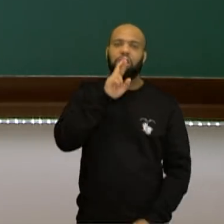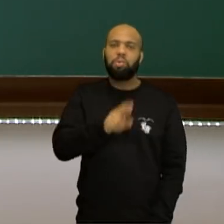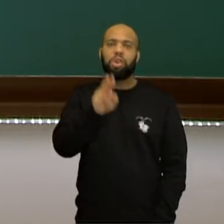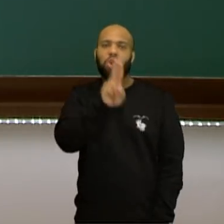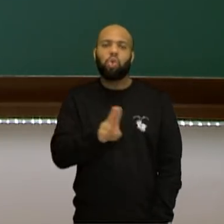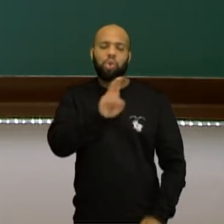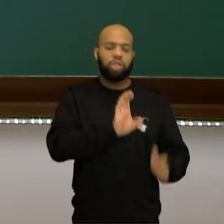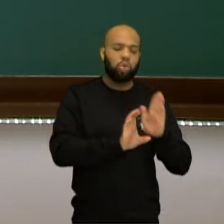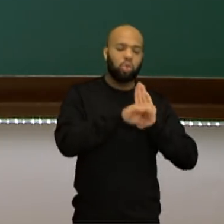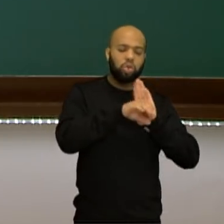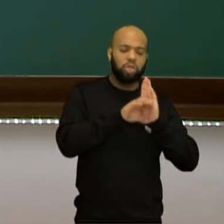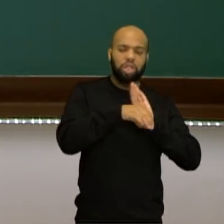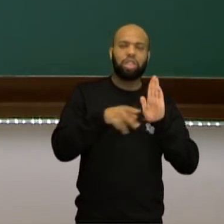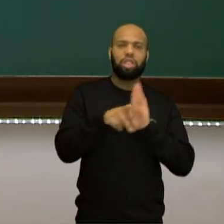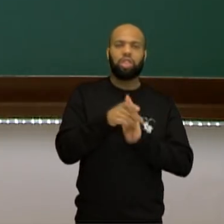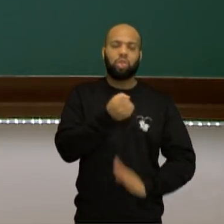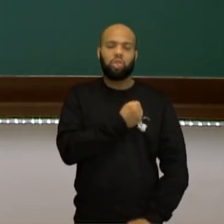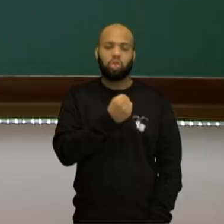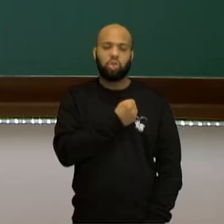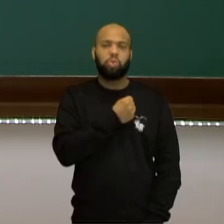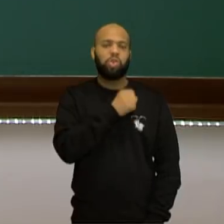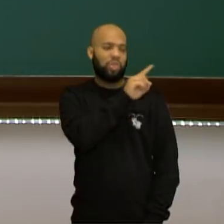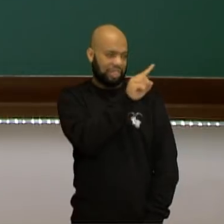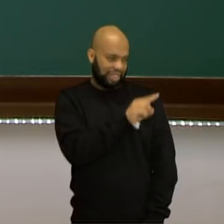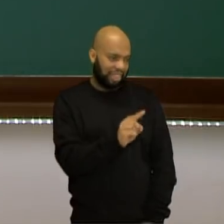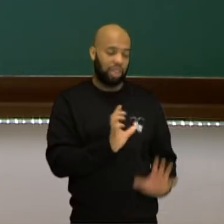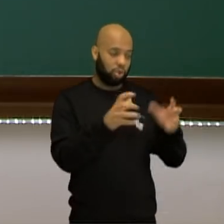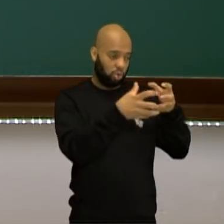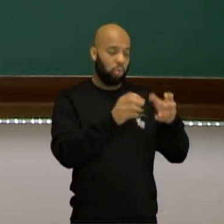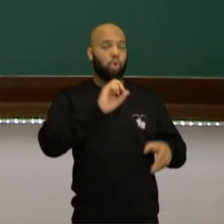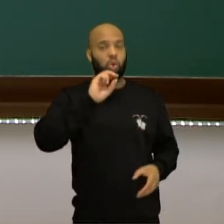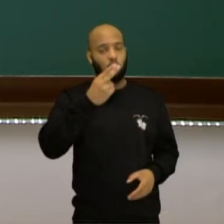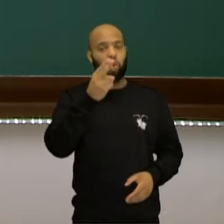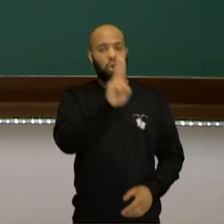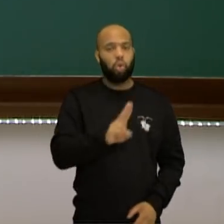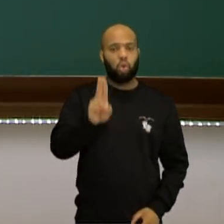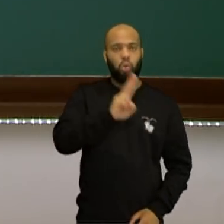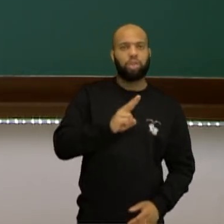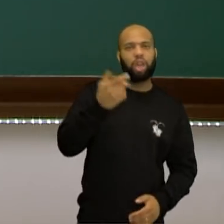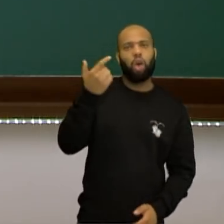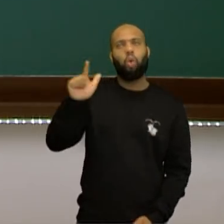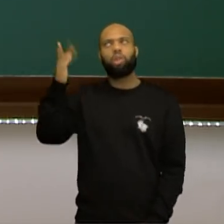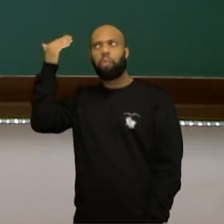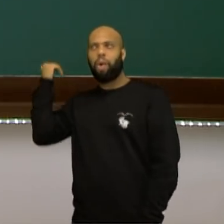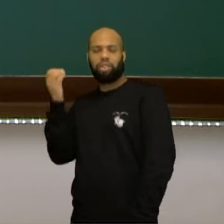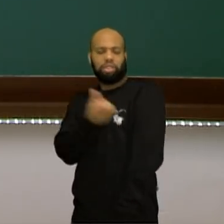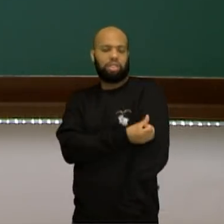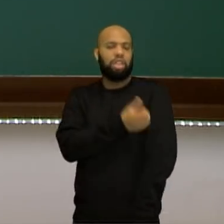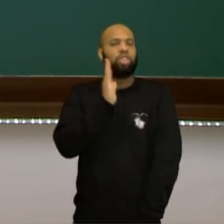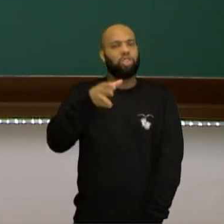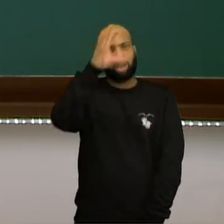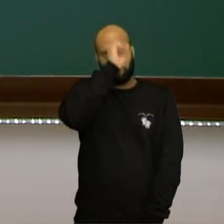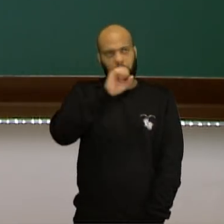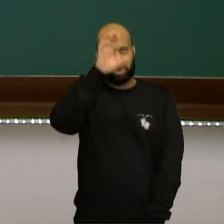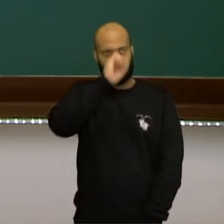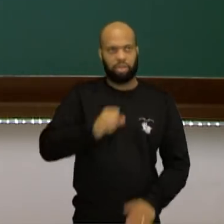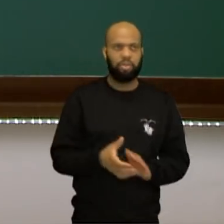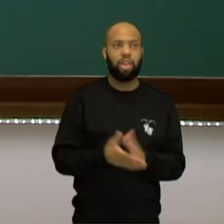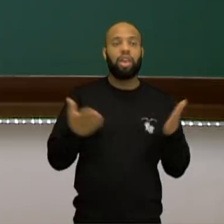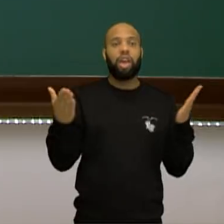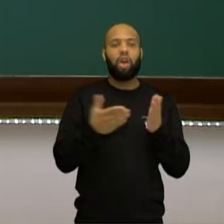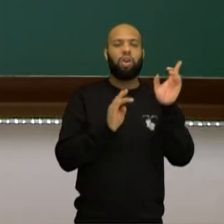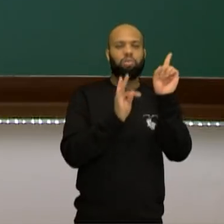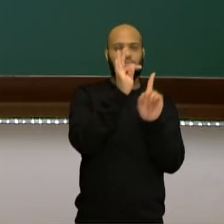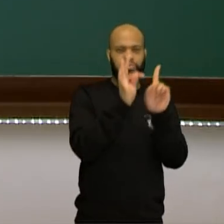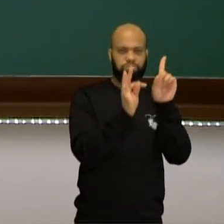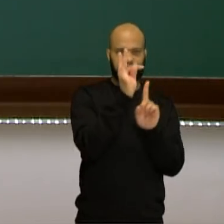conceitos de números inteiros, números negativos, ou usando uma analogia com problemas que a gente resolvia lá no 6º ano. Agora, vamos